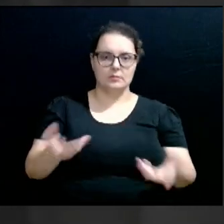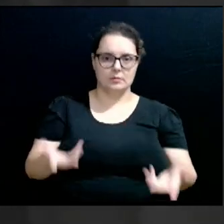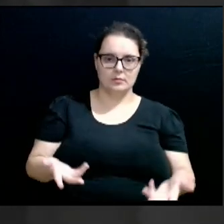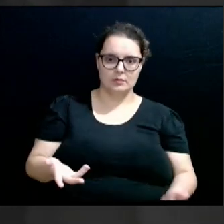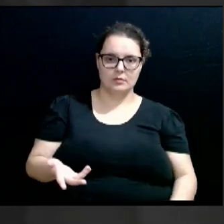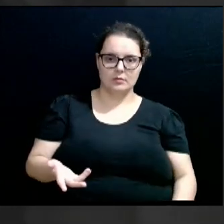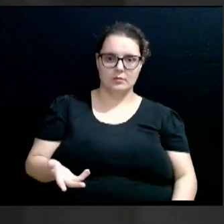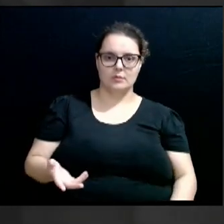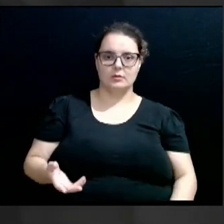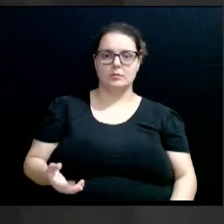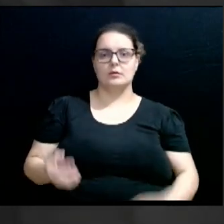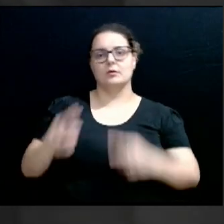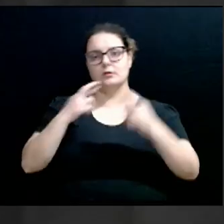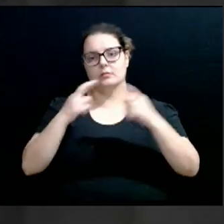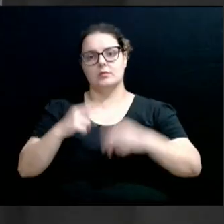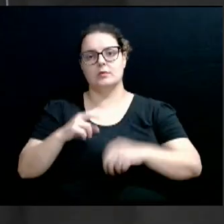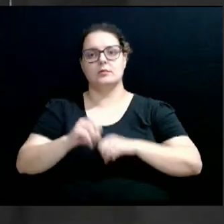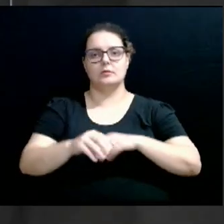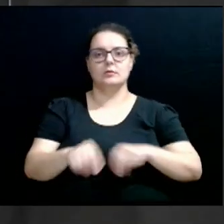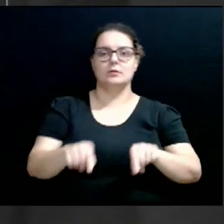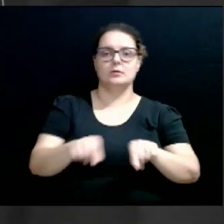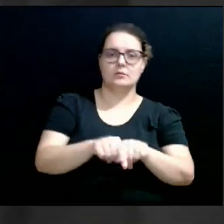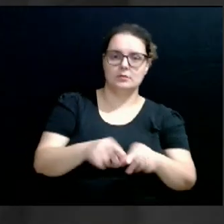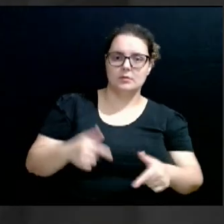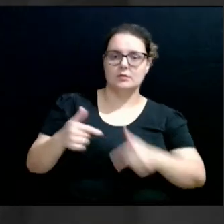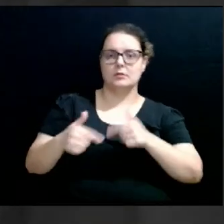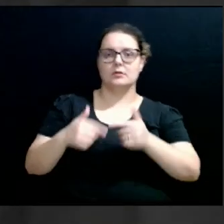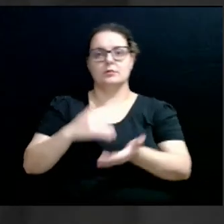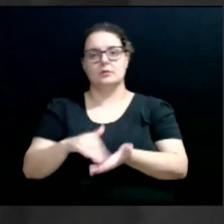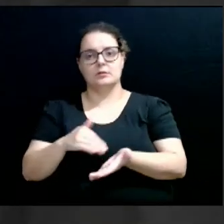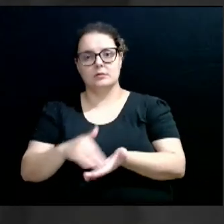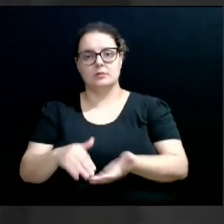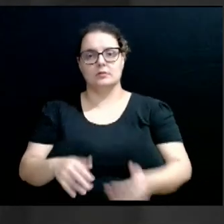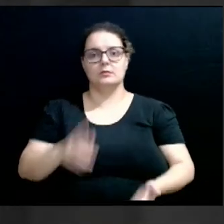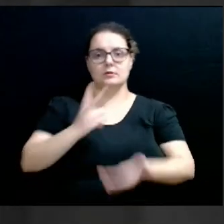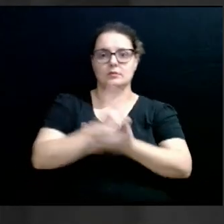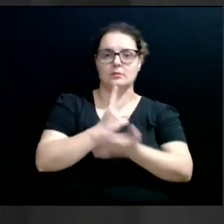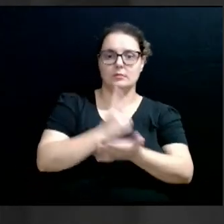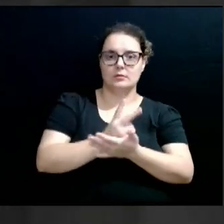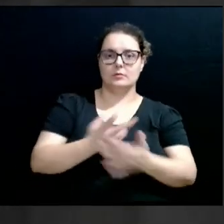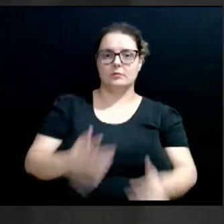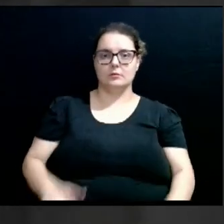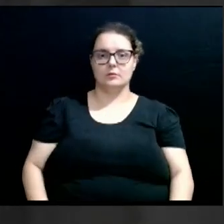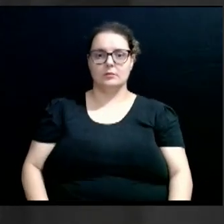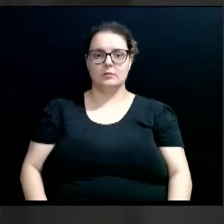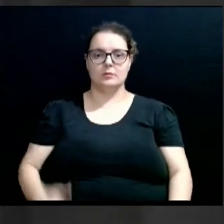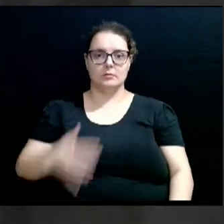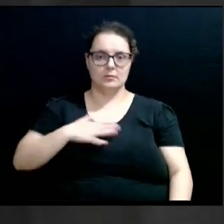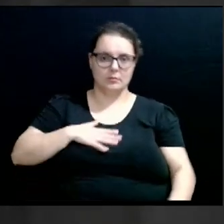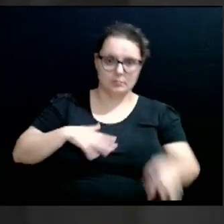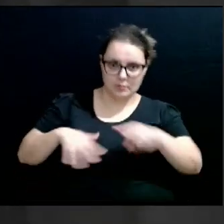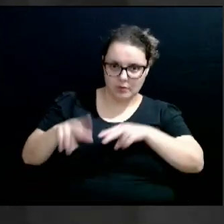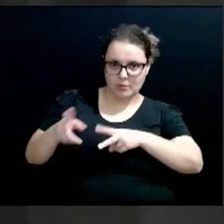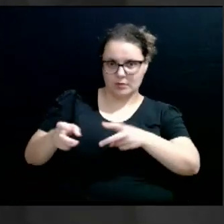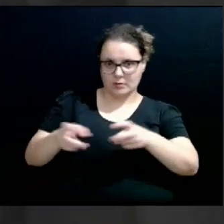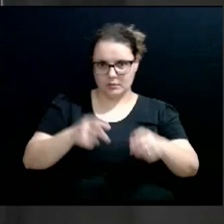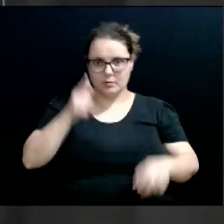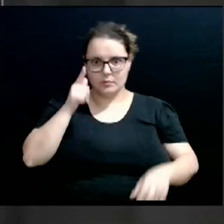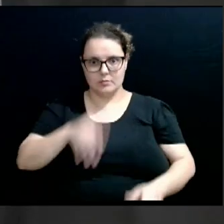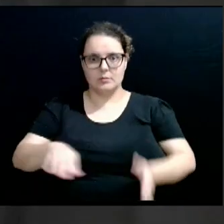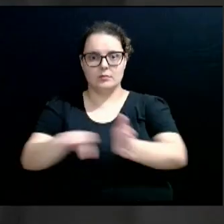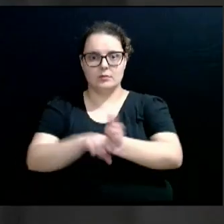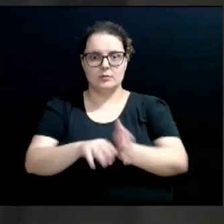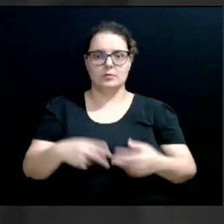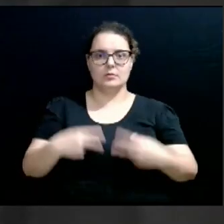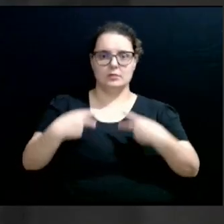também, né? Também trabalhava na secretaria. Eu sempre, acho que pelo meu olhar, eu conseguia chegar nesses lugares, de ser percebida,